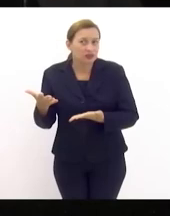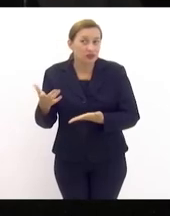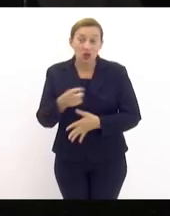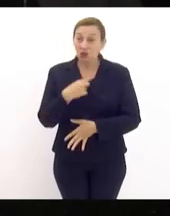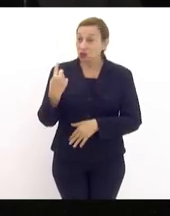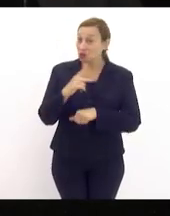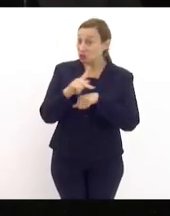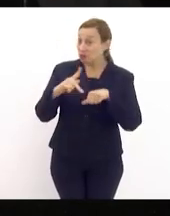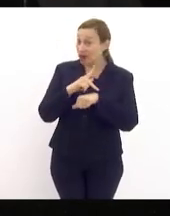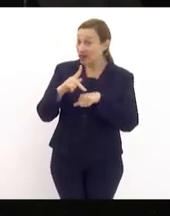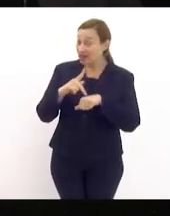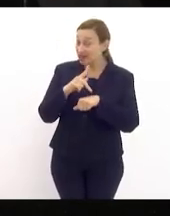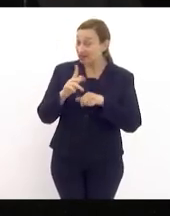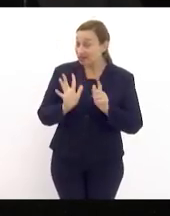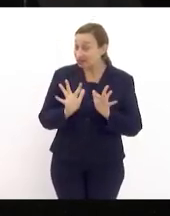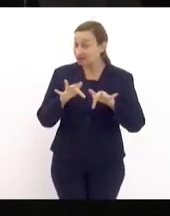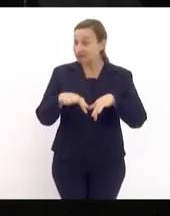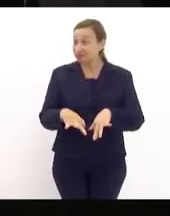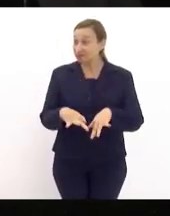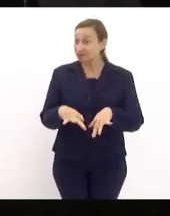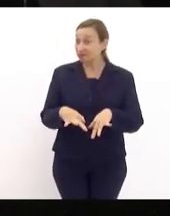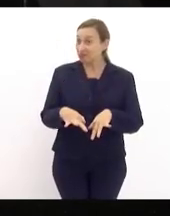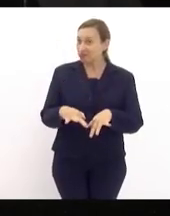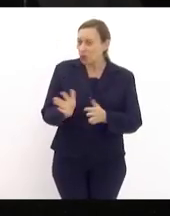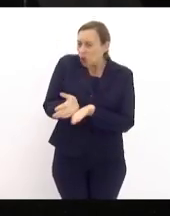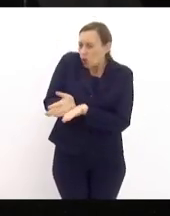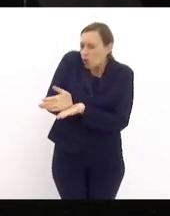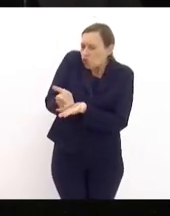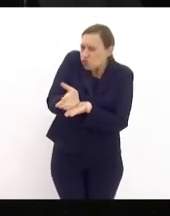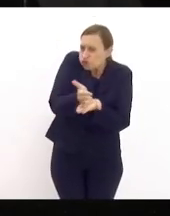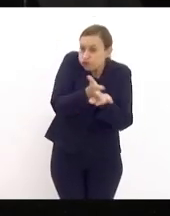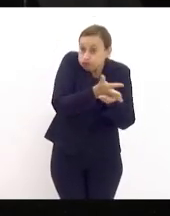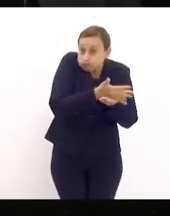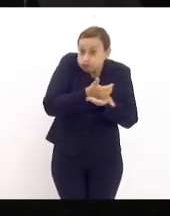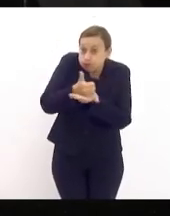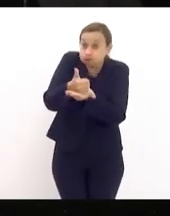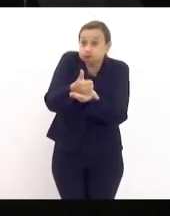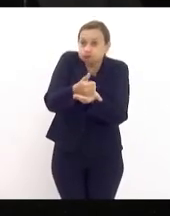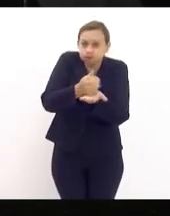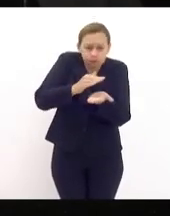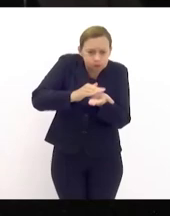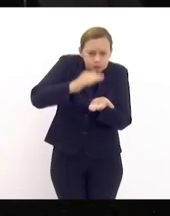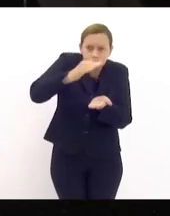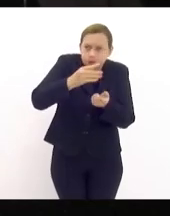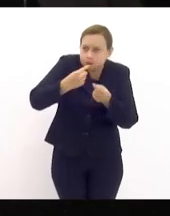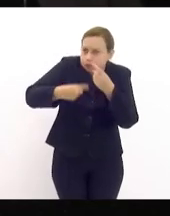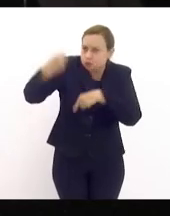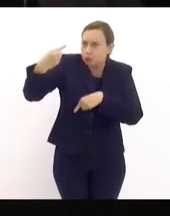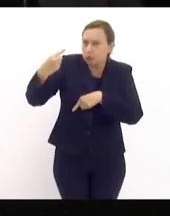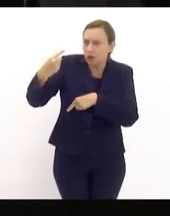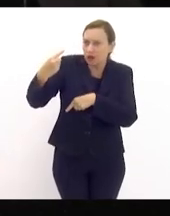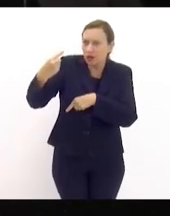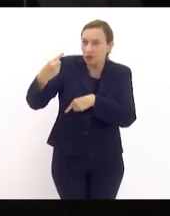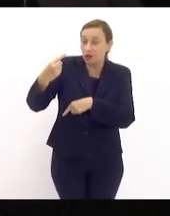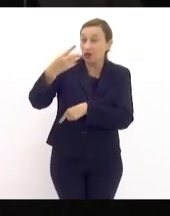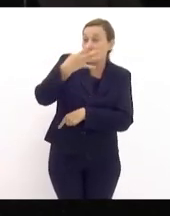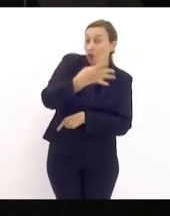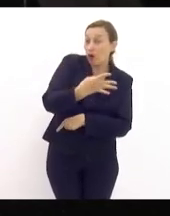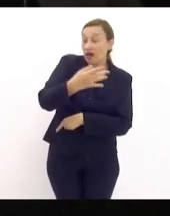Nosso país fechou com uma arrecadação superior à despesa em 41